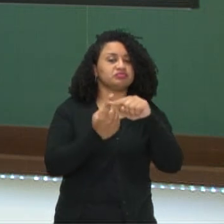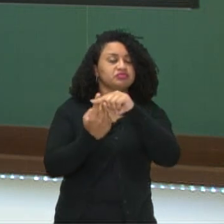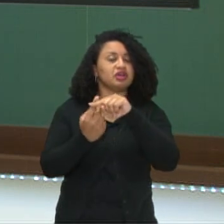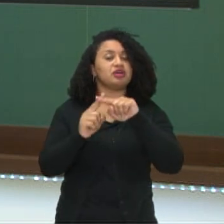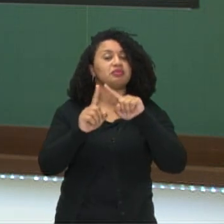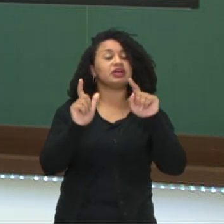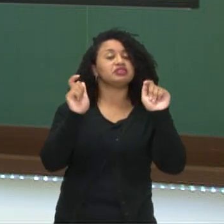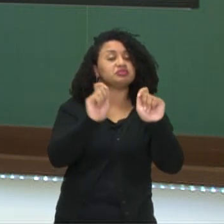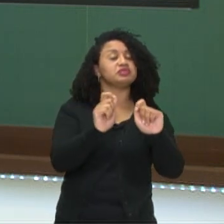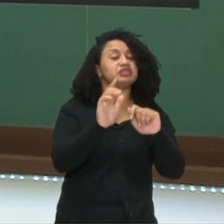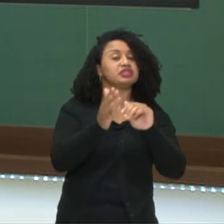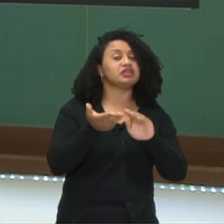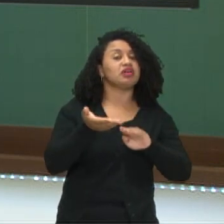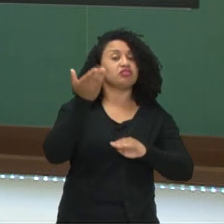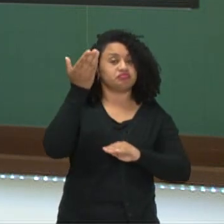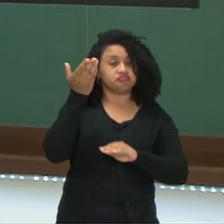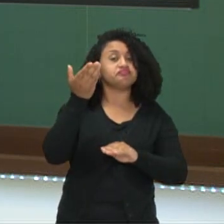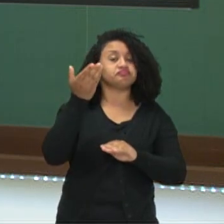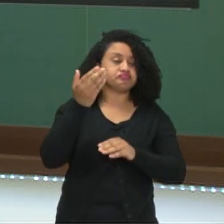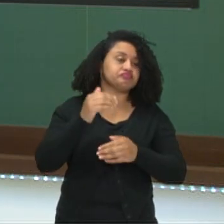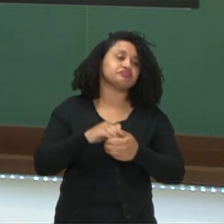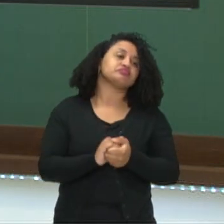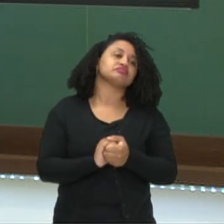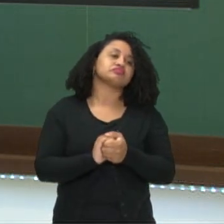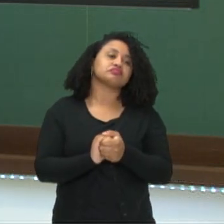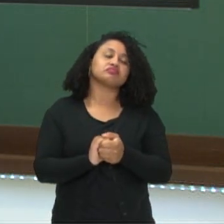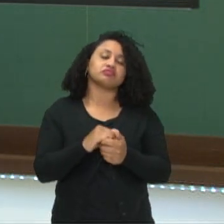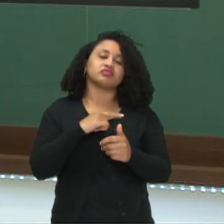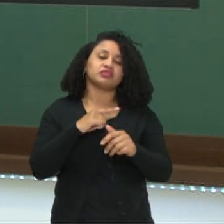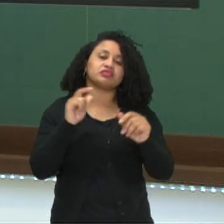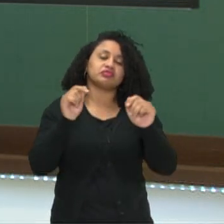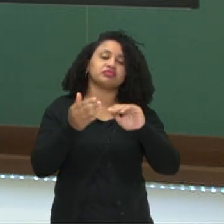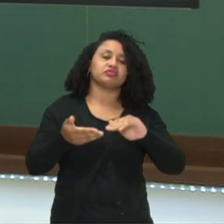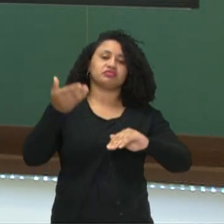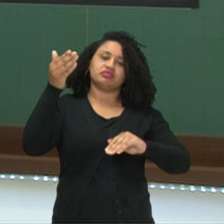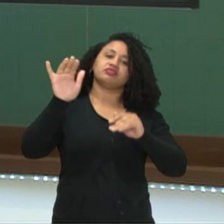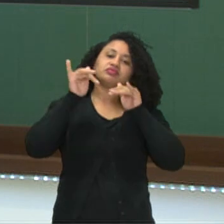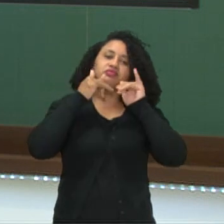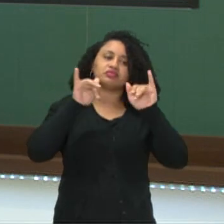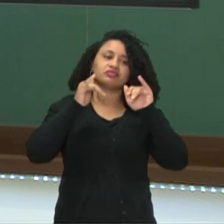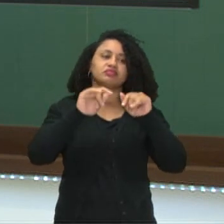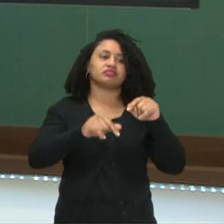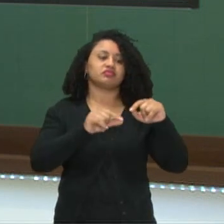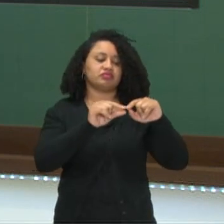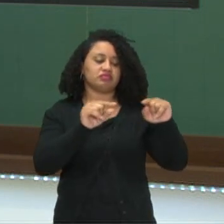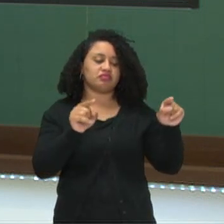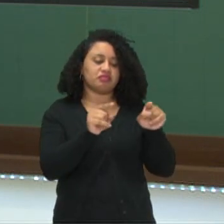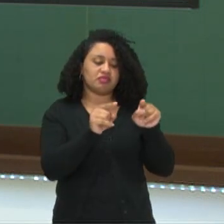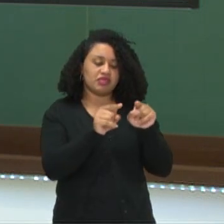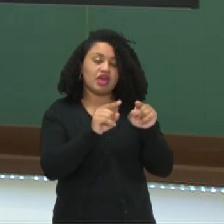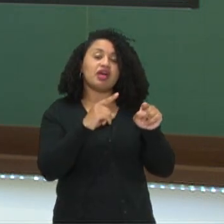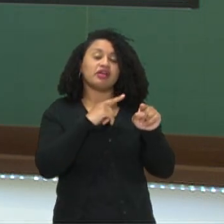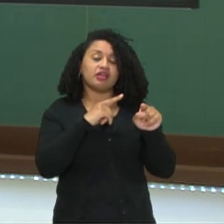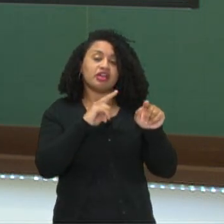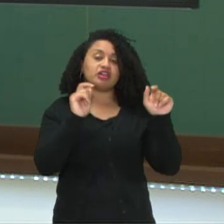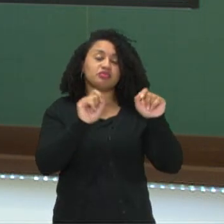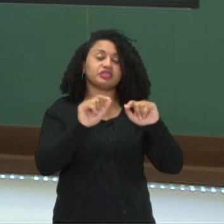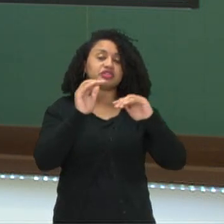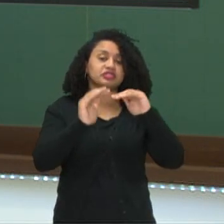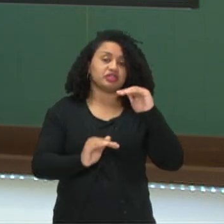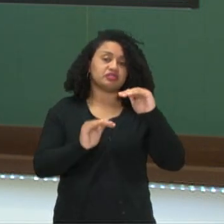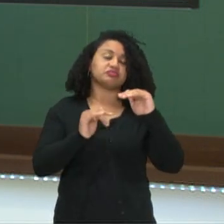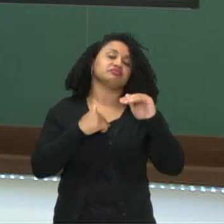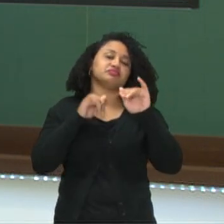de potencial alto, tá? Então aqui é o potencial alto de energia e aqui o potencial baixo de energia.